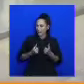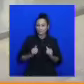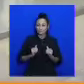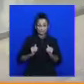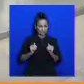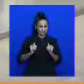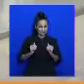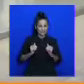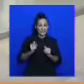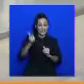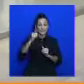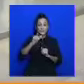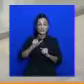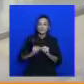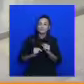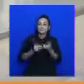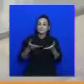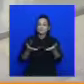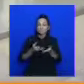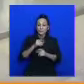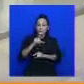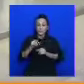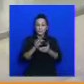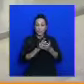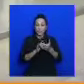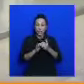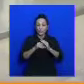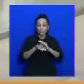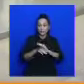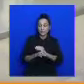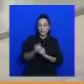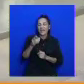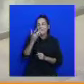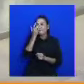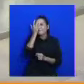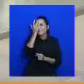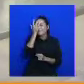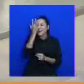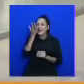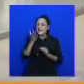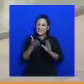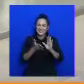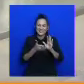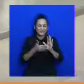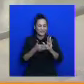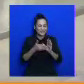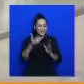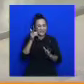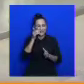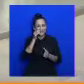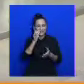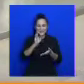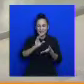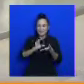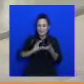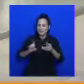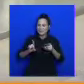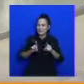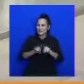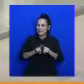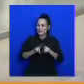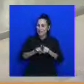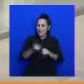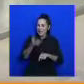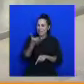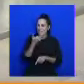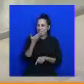E agora passaremos ao sorteio da Lotomania. Na Lotomania é fácil de jogar e de ganhar também. E aí, tá preparada? Tá preparado? Será que esse